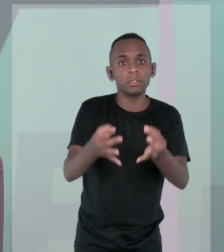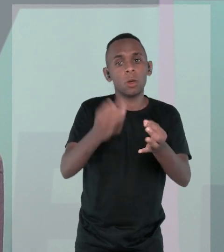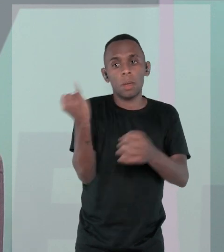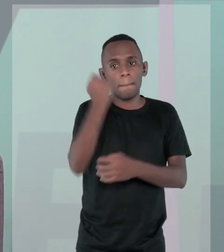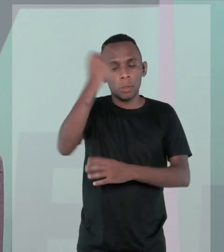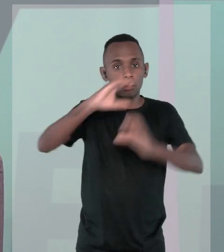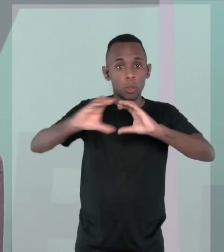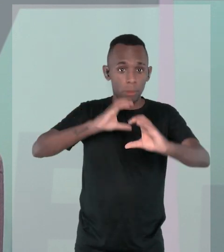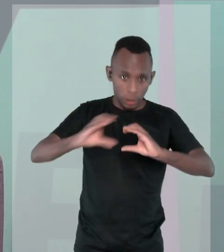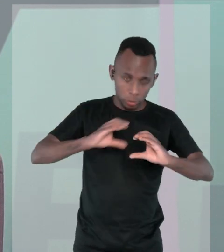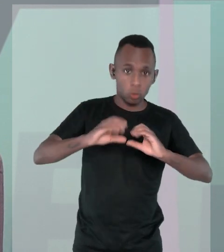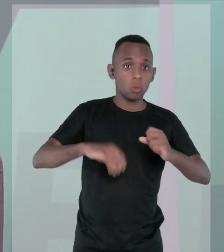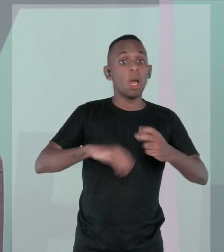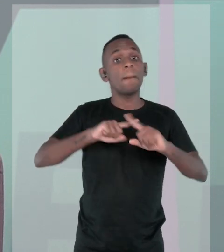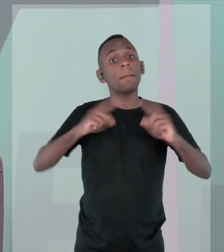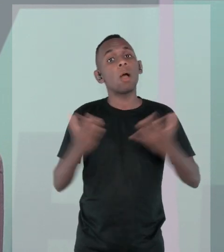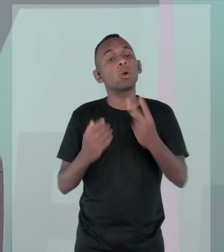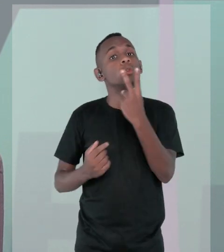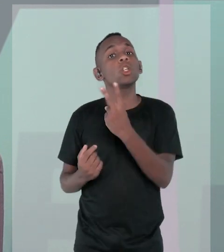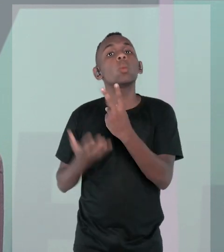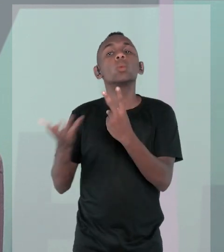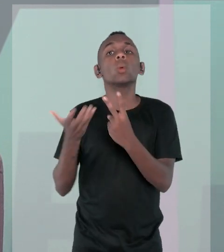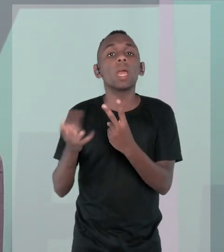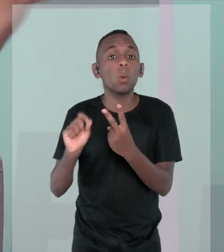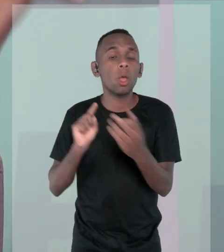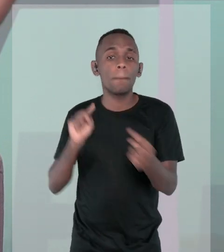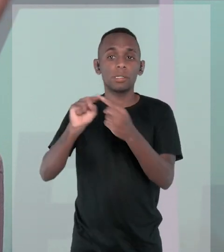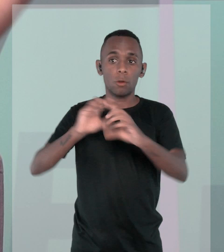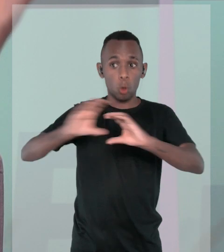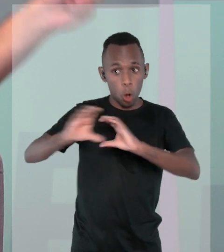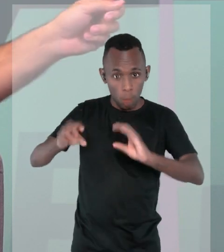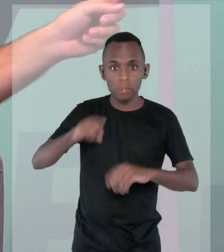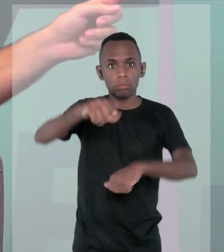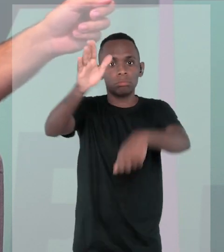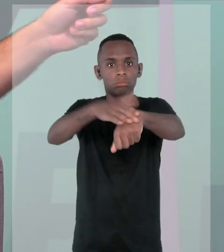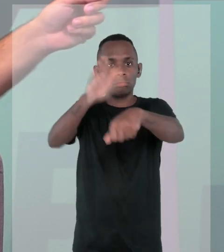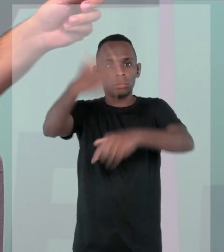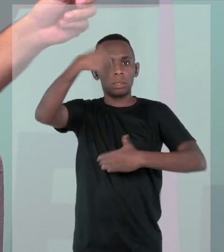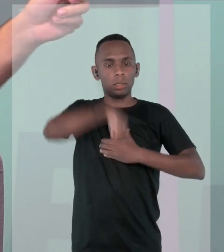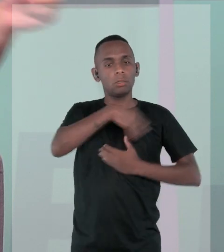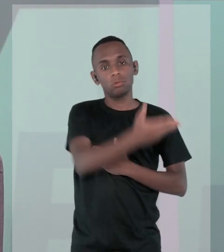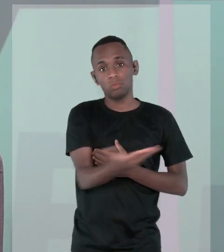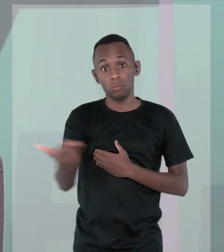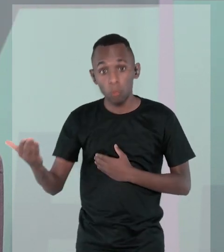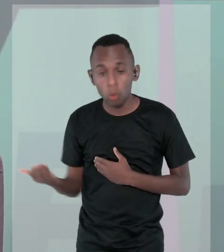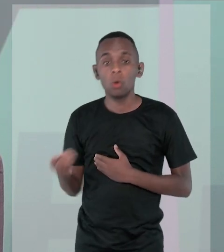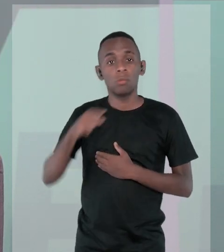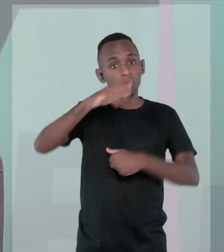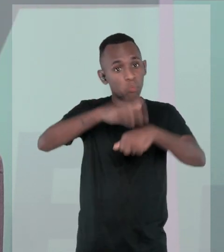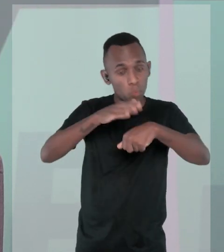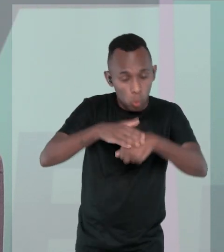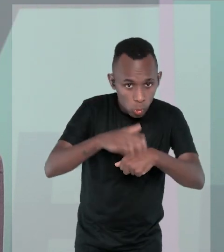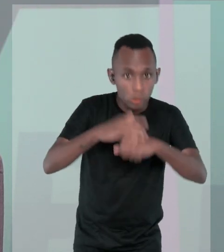da comunicação, o segundo a gente quer dizer o seguinte, comunicação está em você. Está na sua